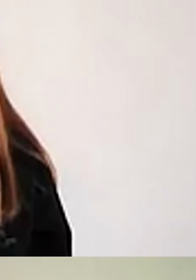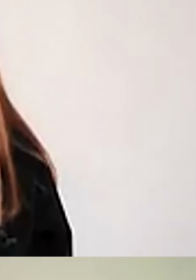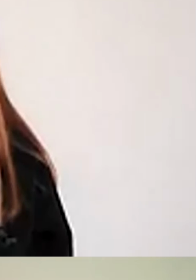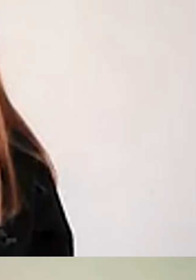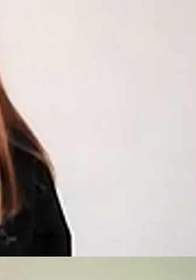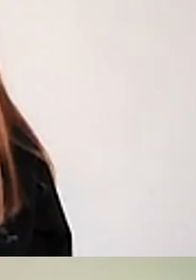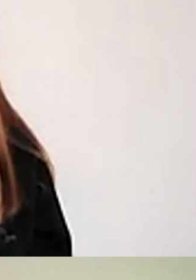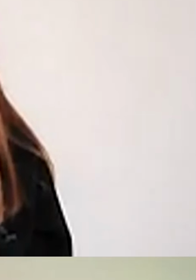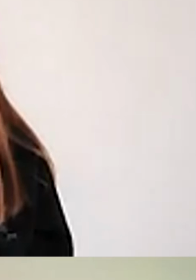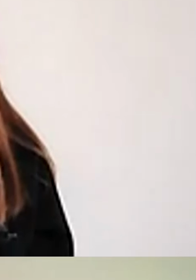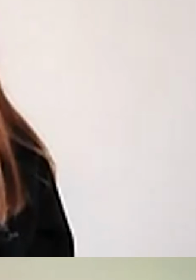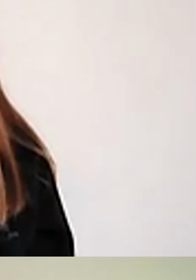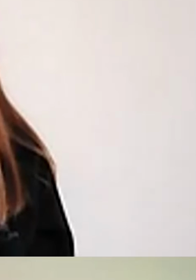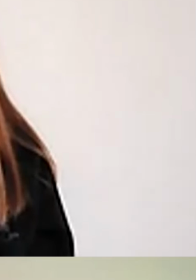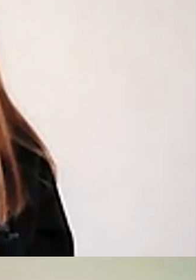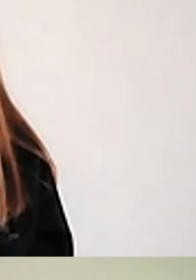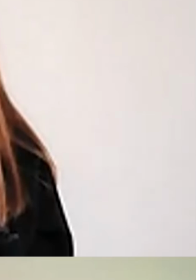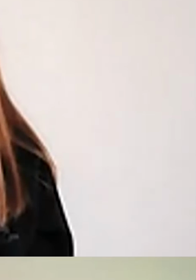Sim.